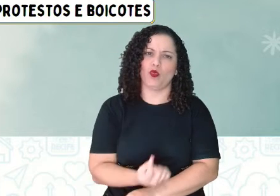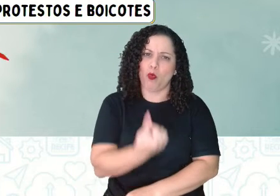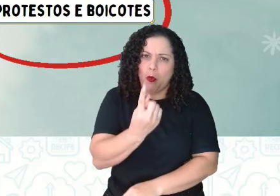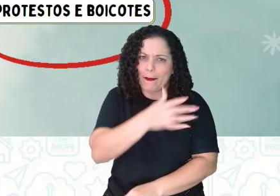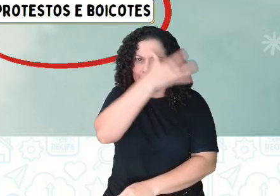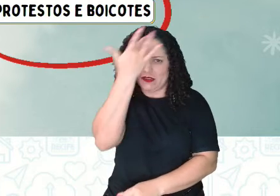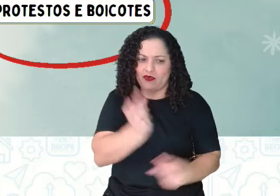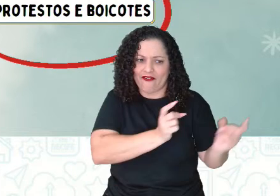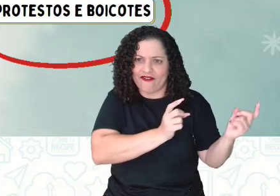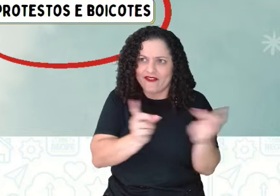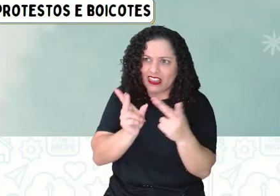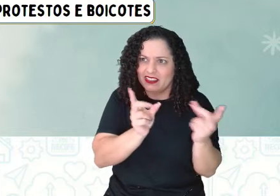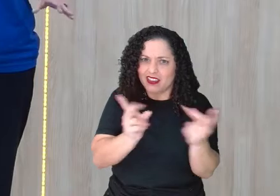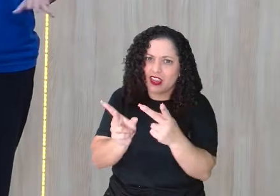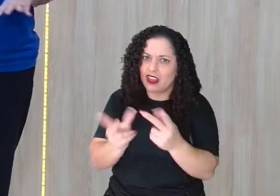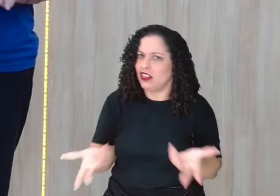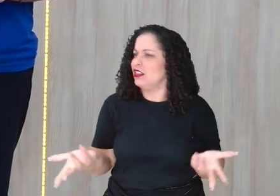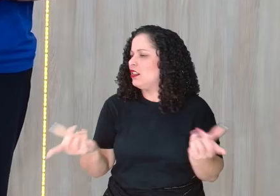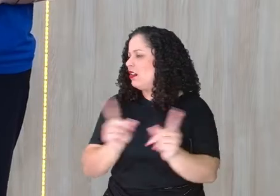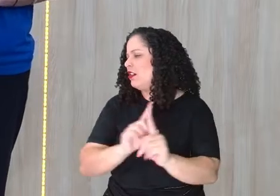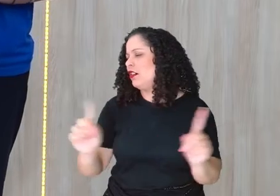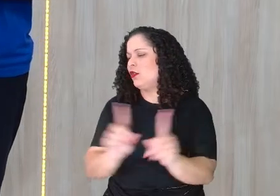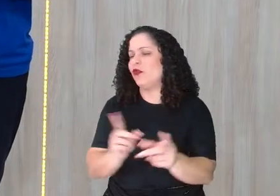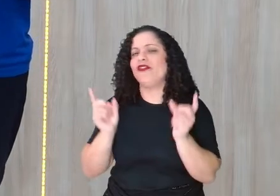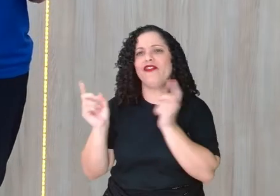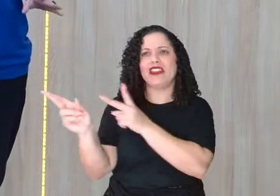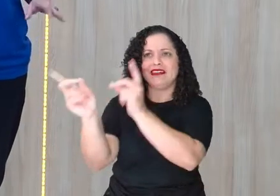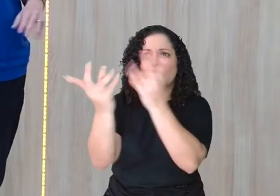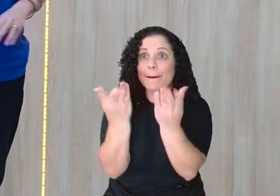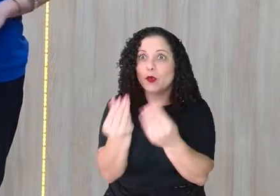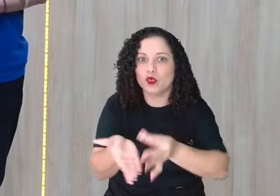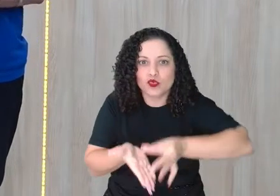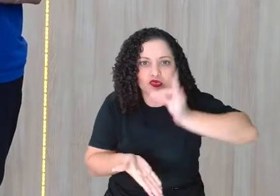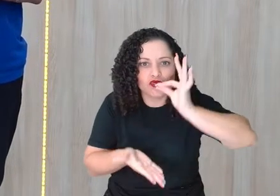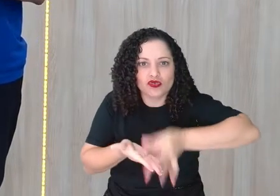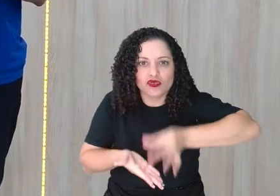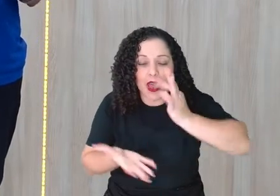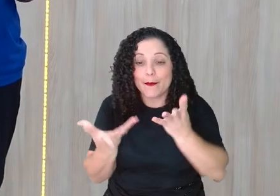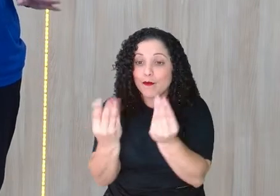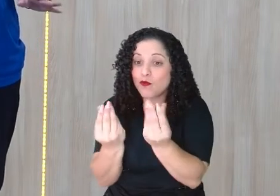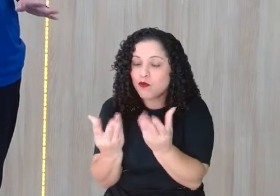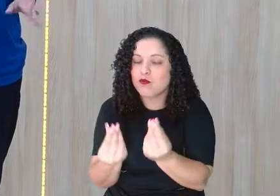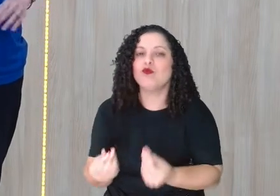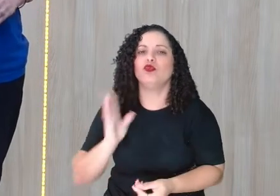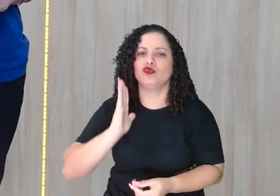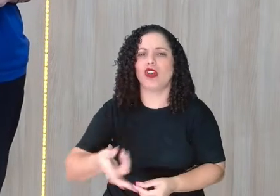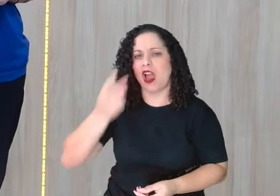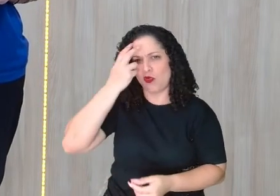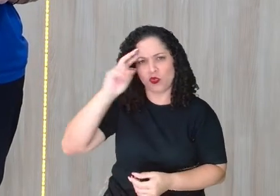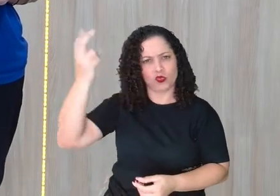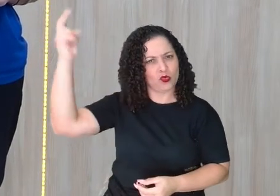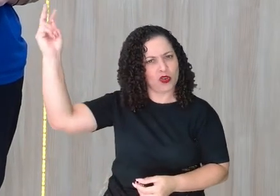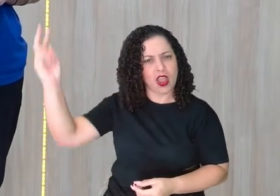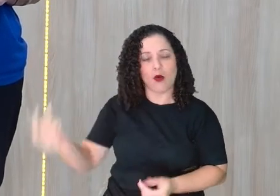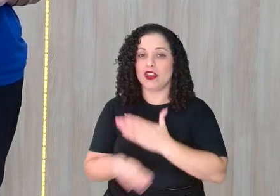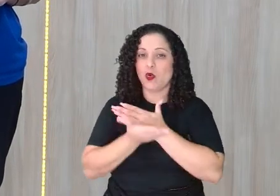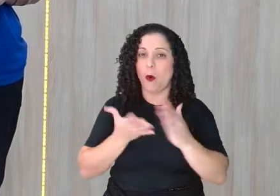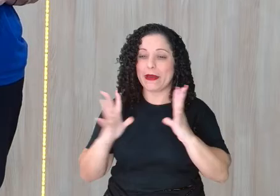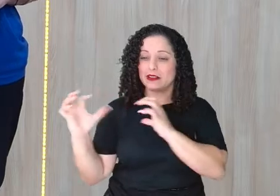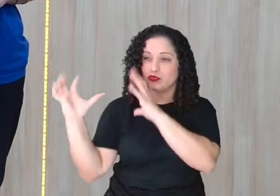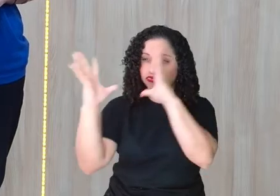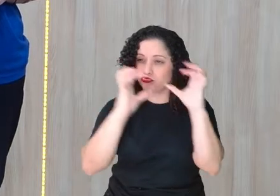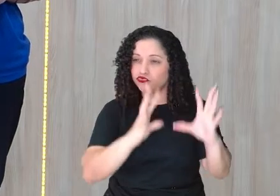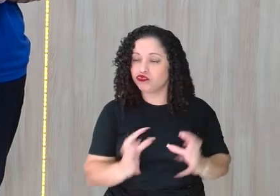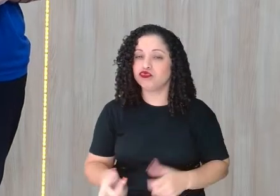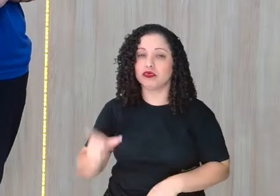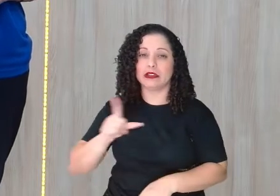esse produto, a gente quer vender porque aqui é um produto que sai muito, que é já tradicional nosso, e aí começa uma série de